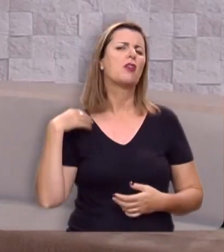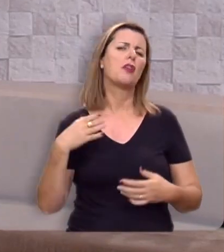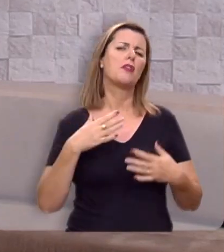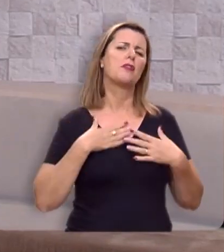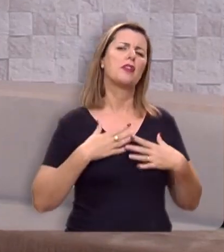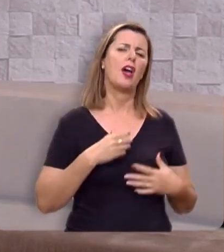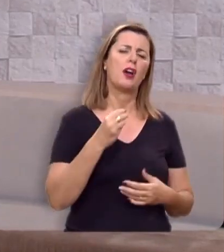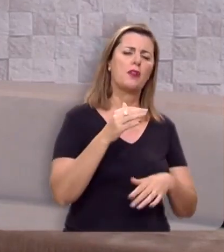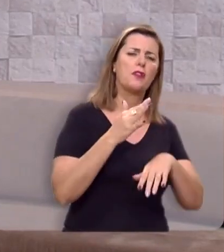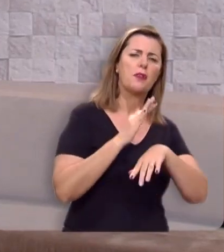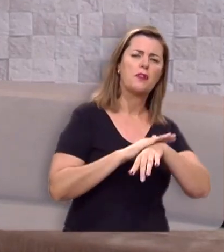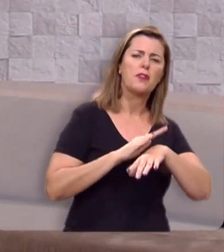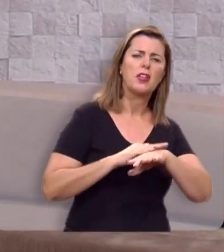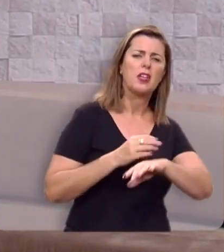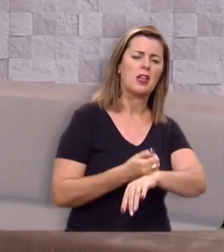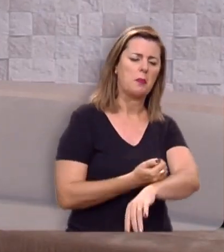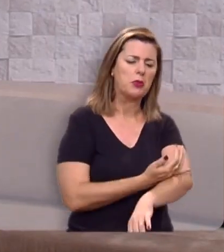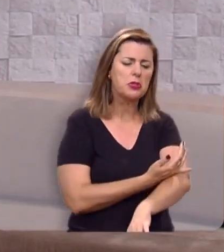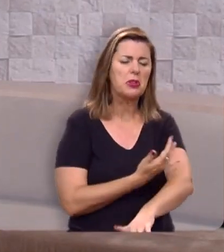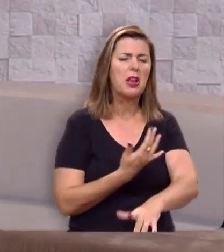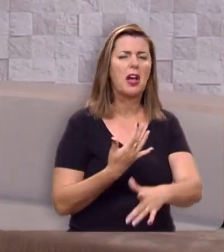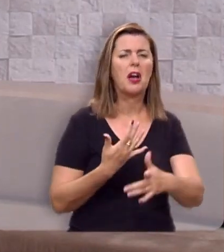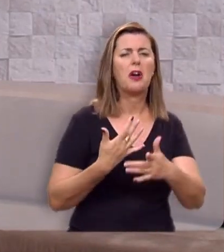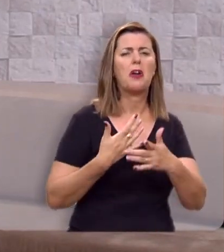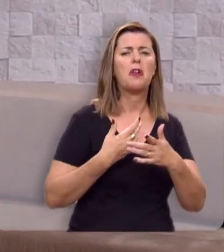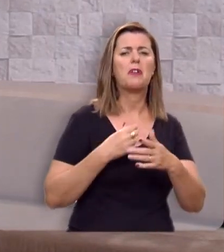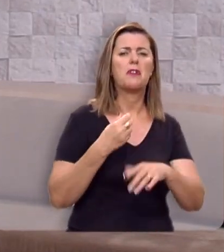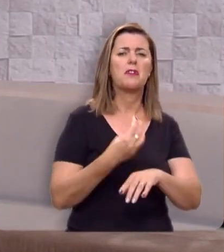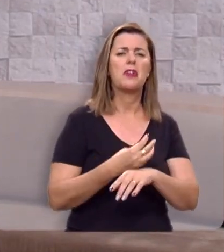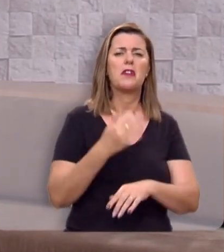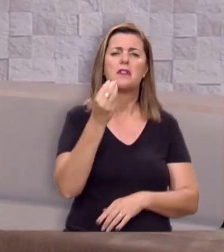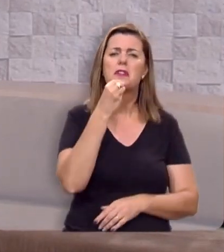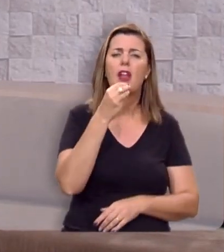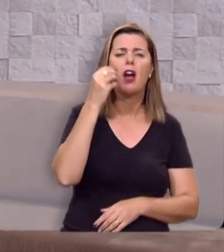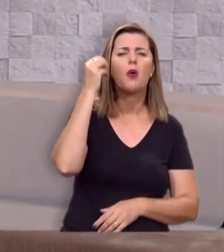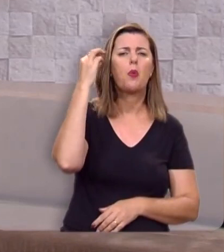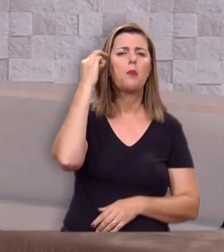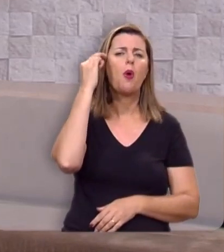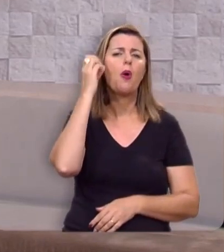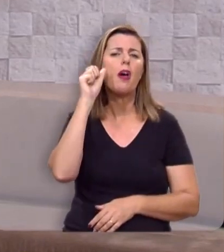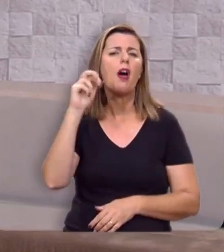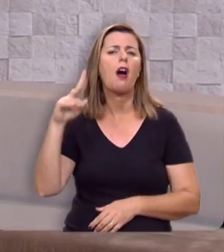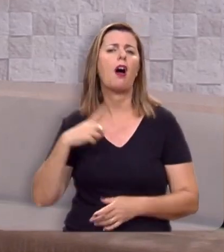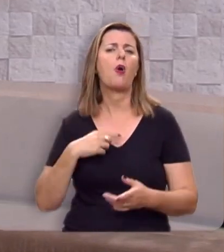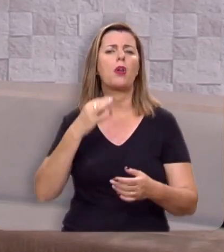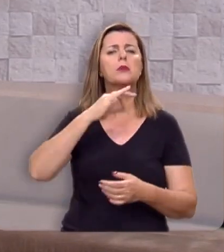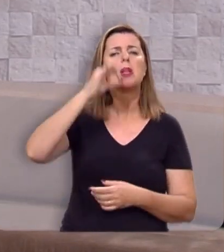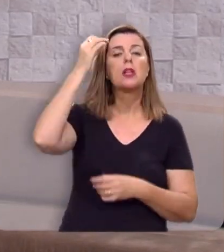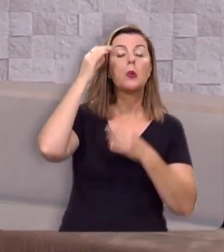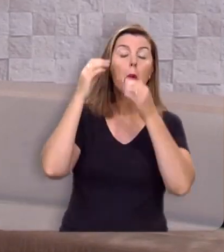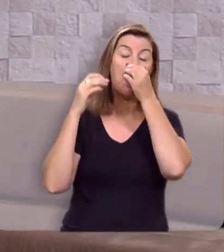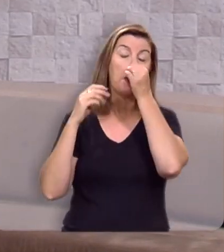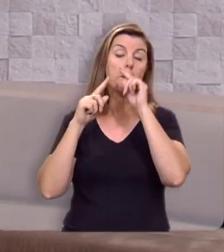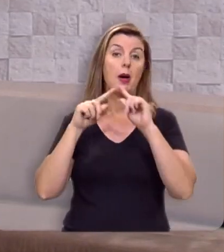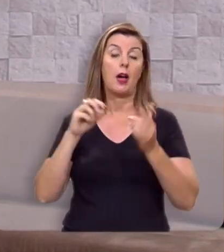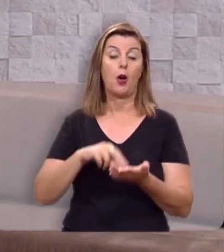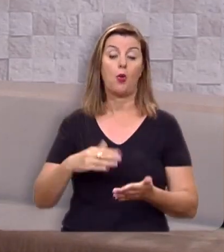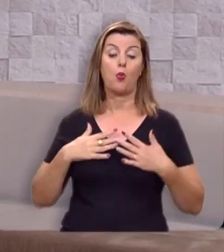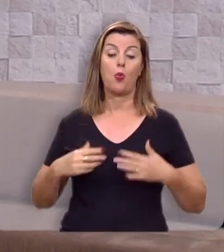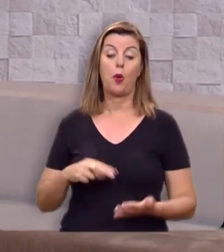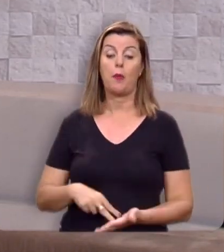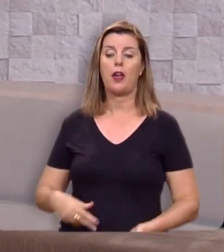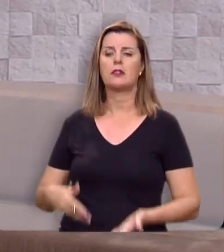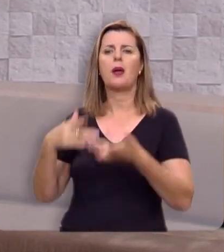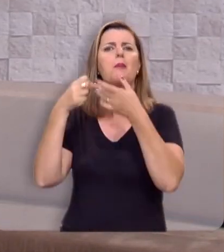físicas, nós temos fraquezas emocionais, nós temos fraquezas morais, nós temos fraquezas espirituais, mas o corpo da ressurreição